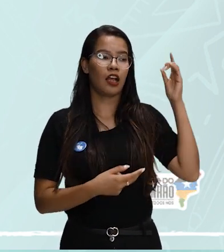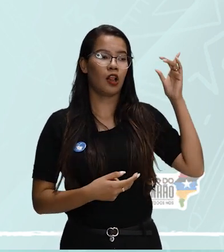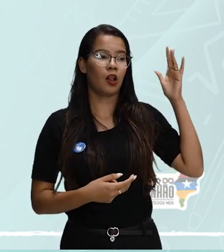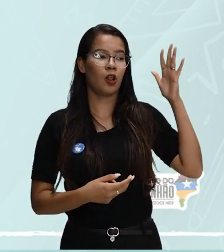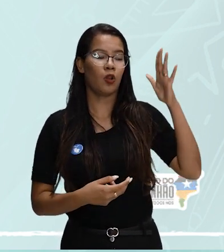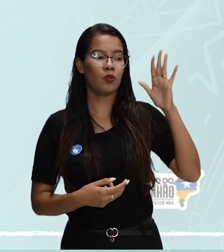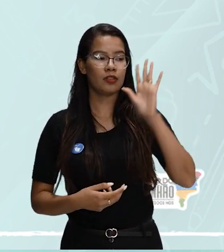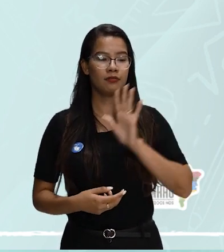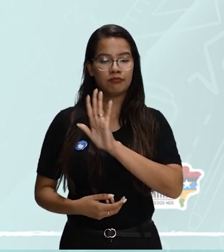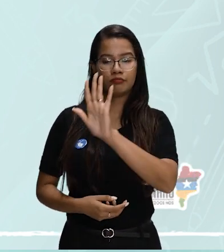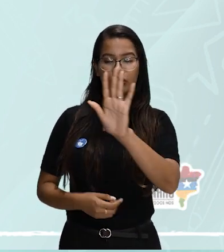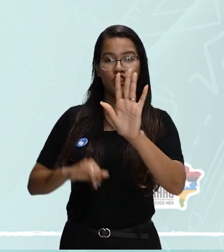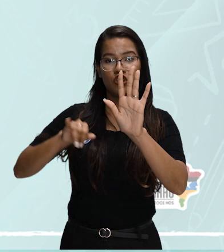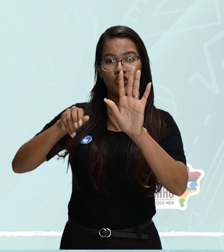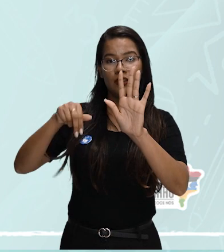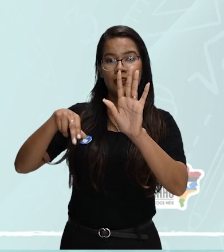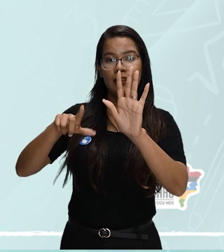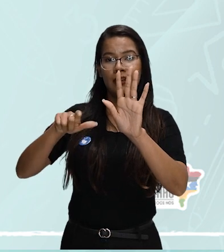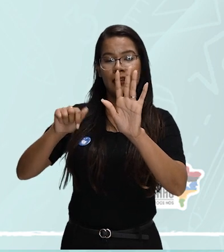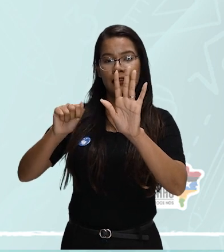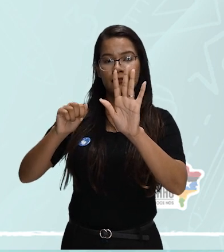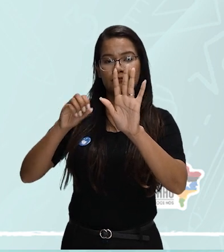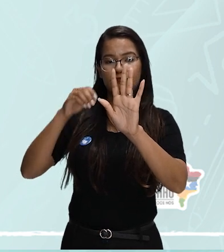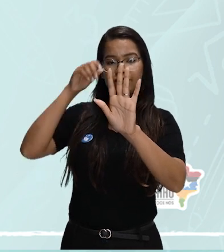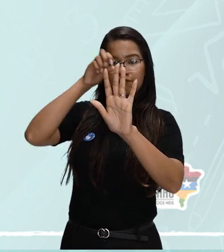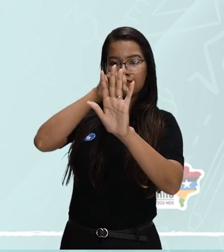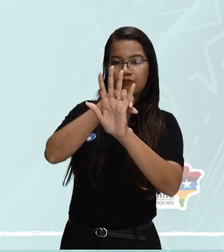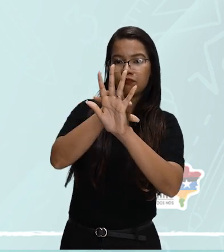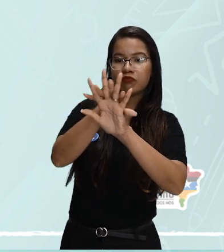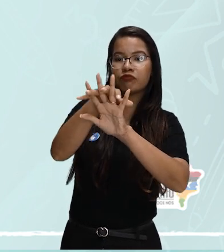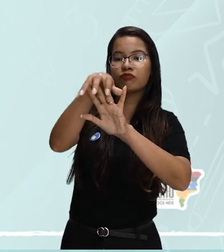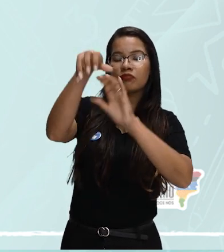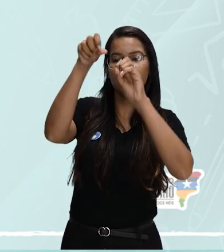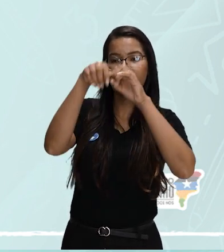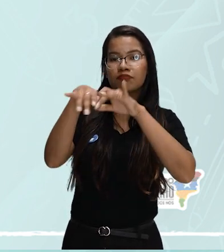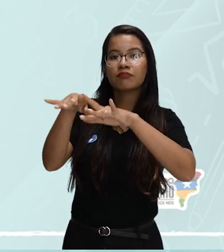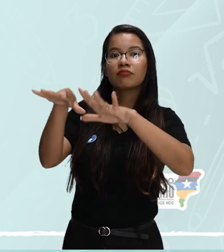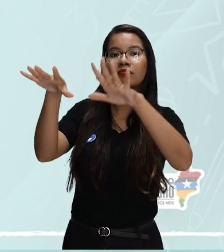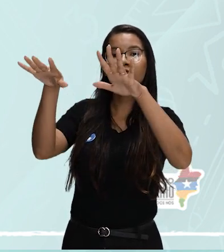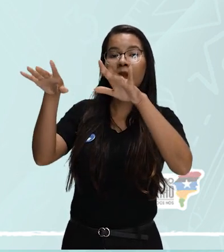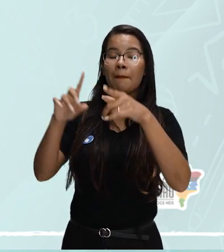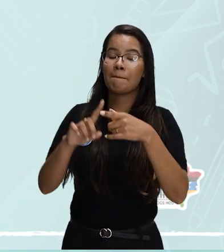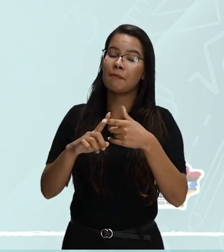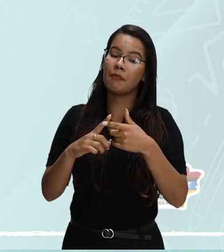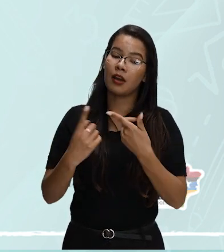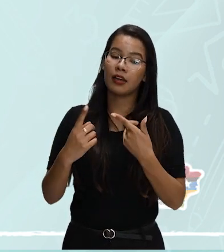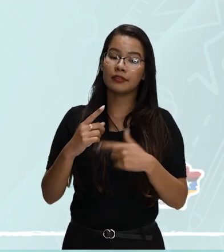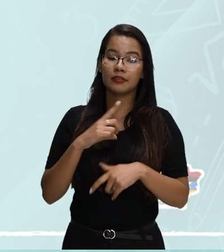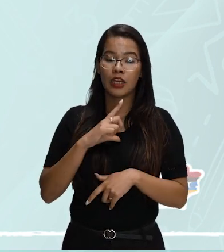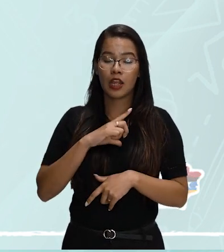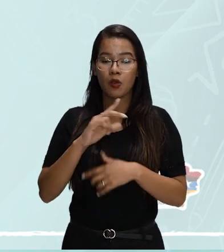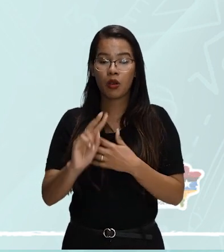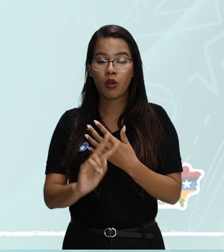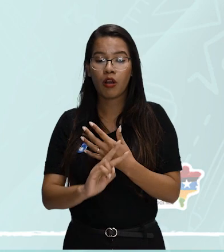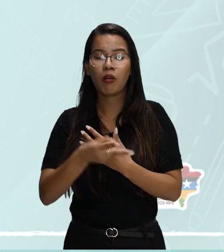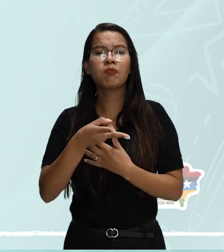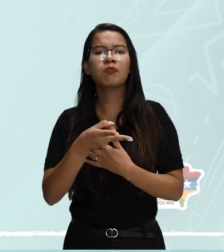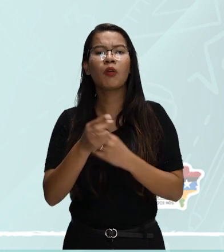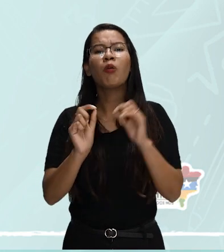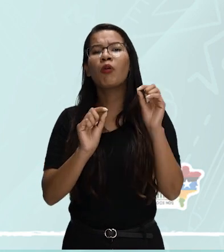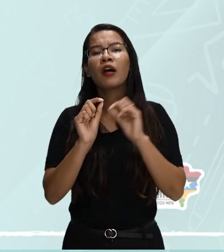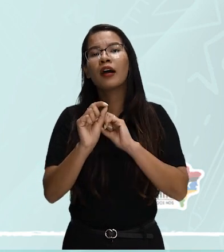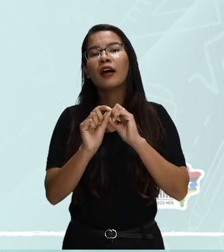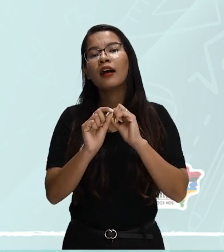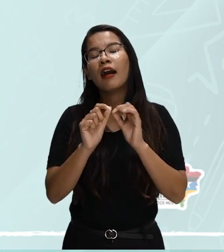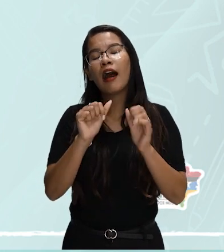outro. Só que essa passagem ela não é muito simples. Tem consequências. No caso, a consequência vai ser justamente a mudança